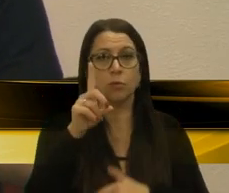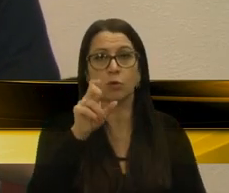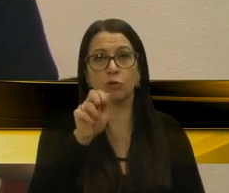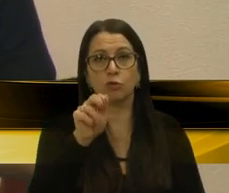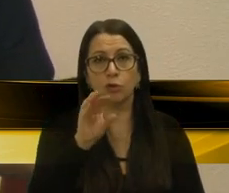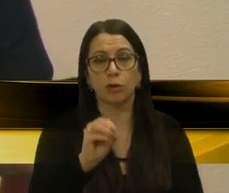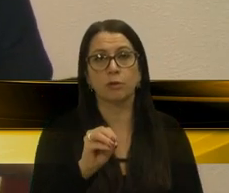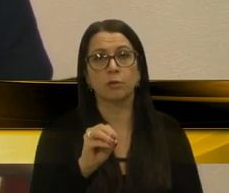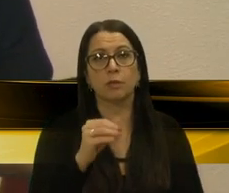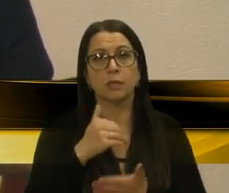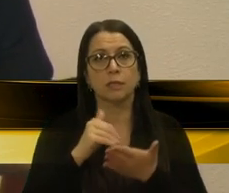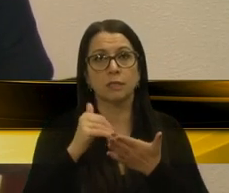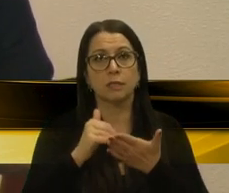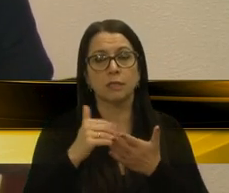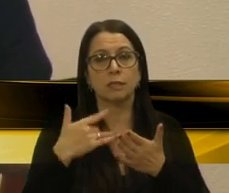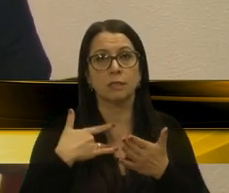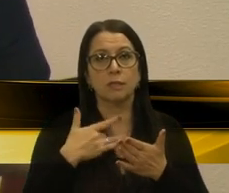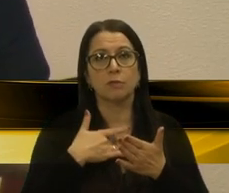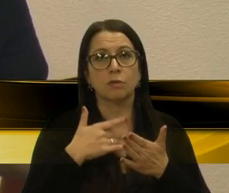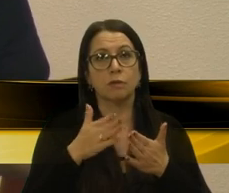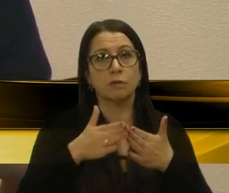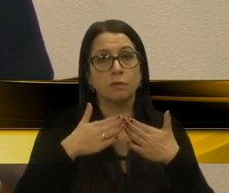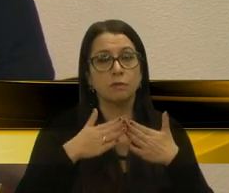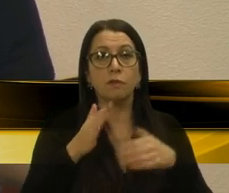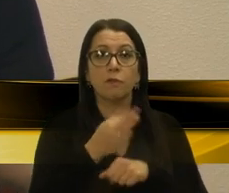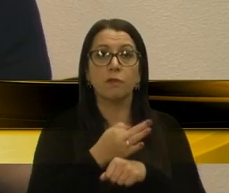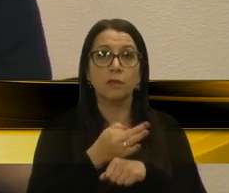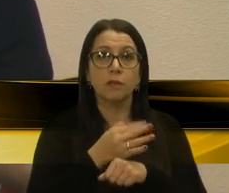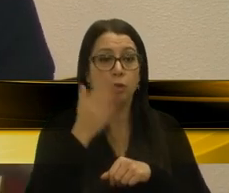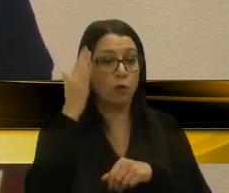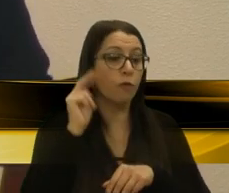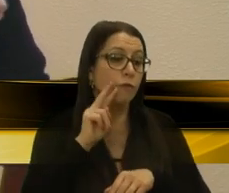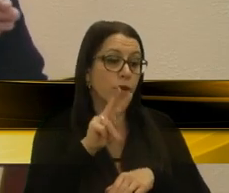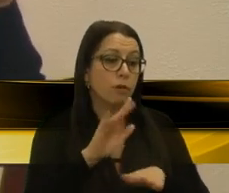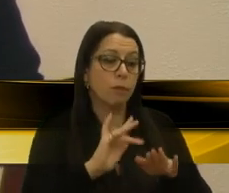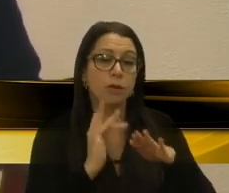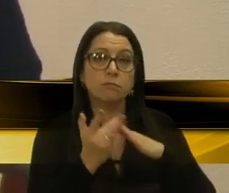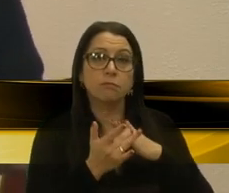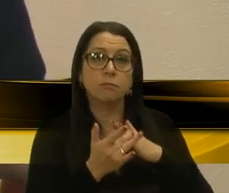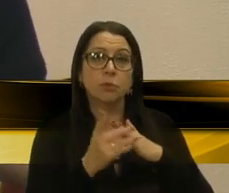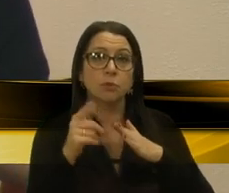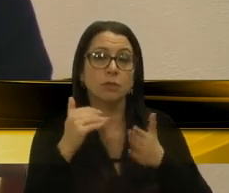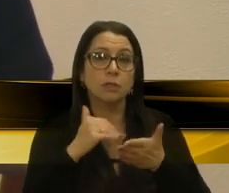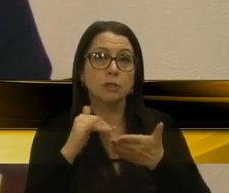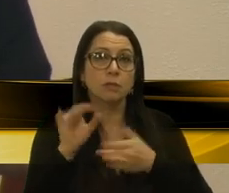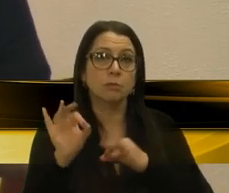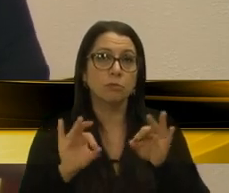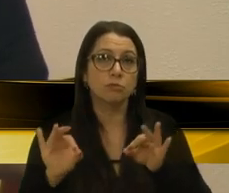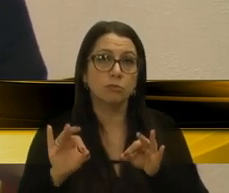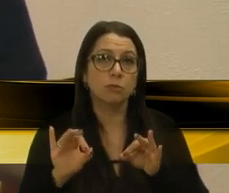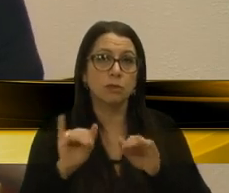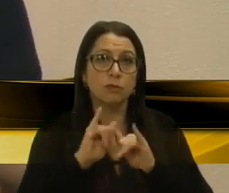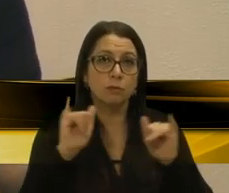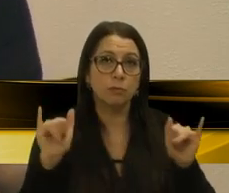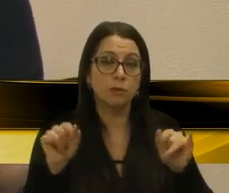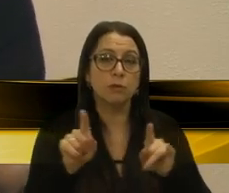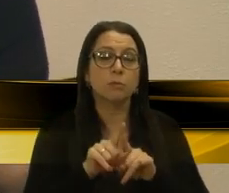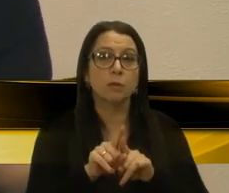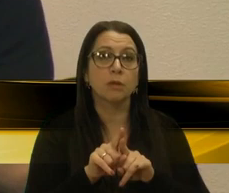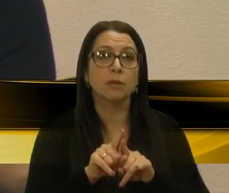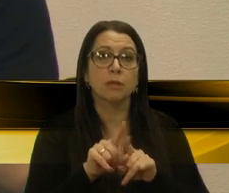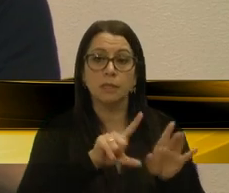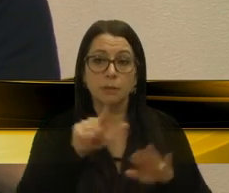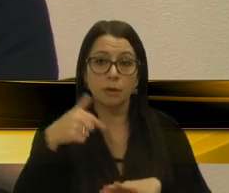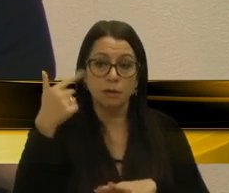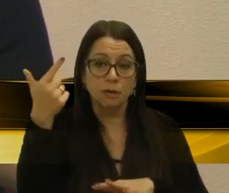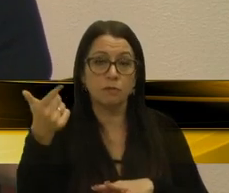secretário Municipal da Saúde saiu de férias, eu fiquei sabendo pela imprensa. Outros secretários, por exemplo, o secretário de Planejamento, a informação que a gente tem é que na semana